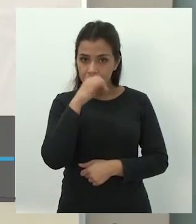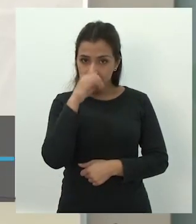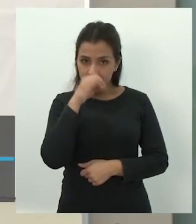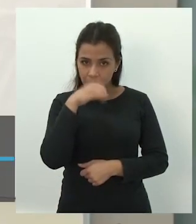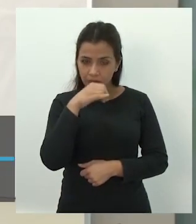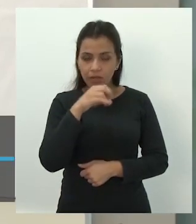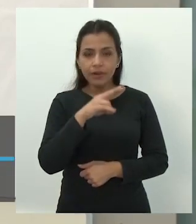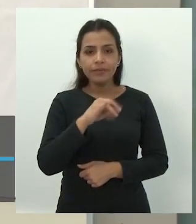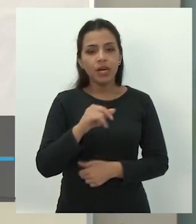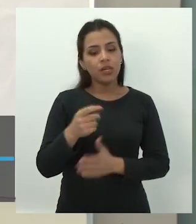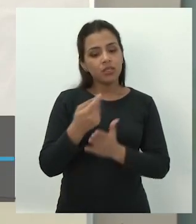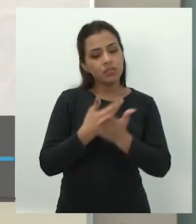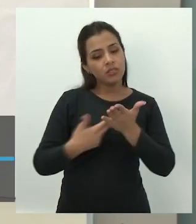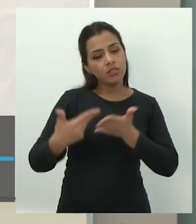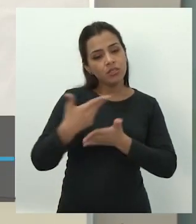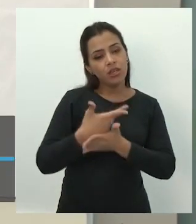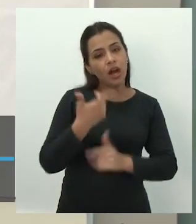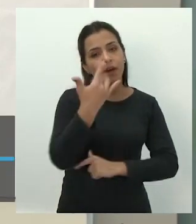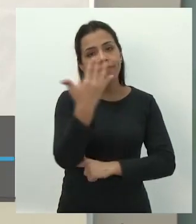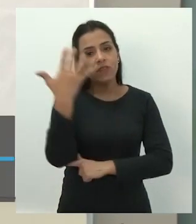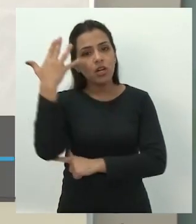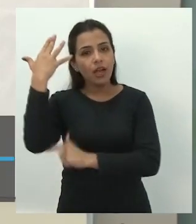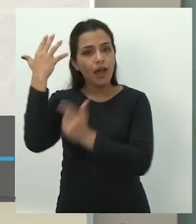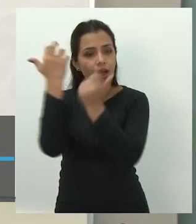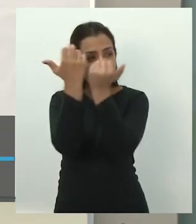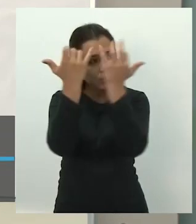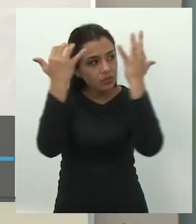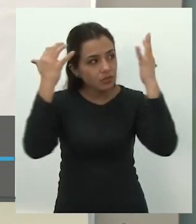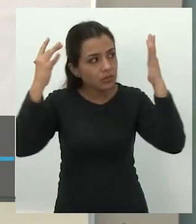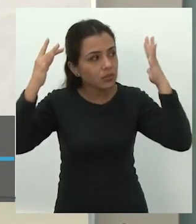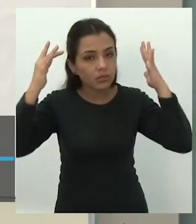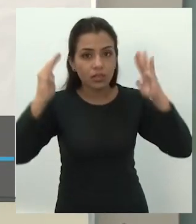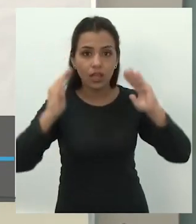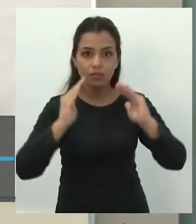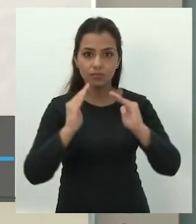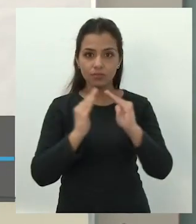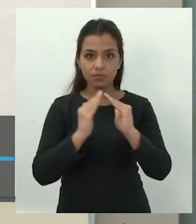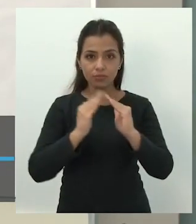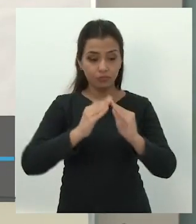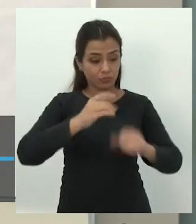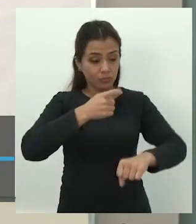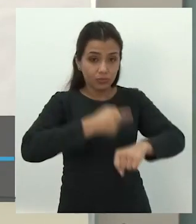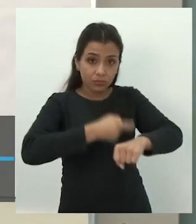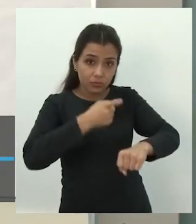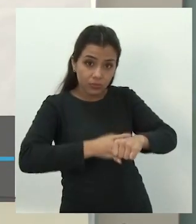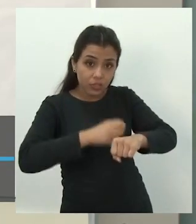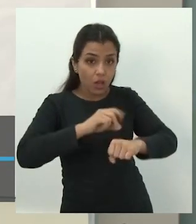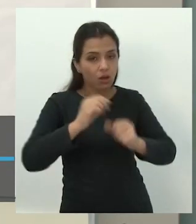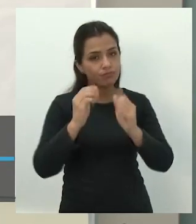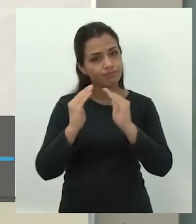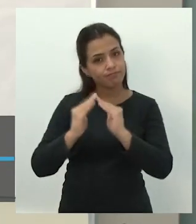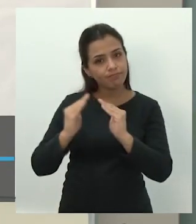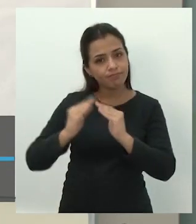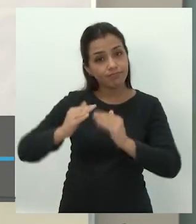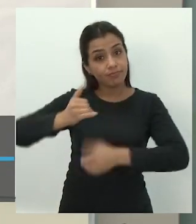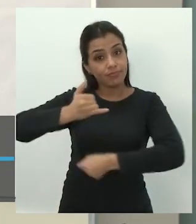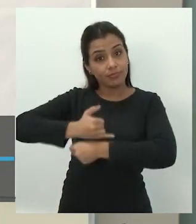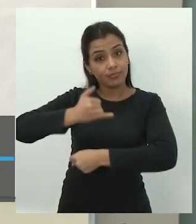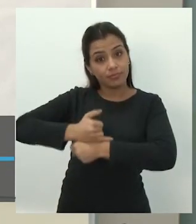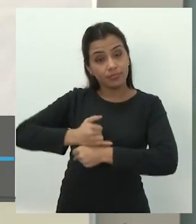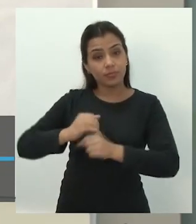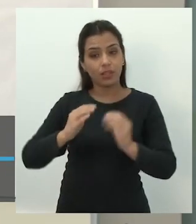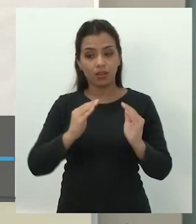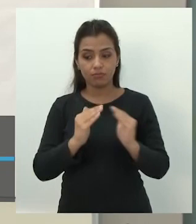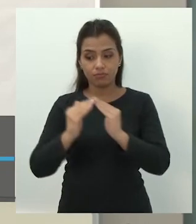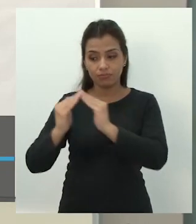porquinhos dentro lá da floresta, né, dentro da casinha, um com a casinha de palha, o outro com a casinha de tijolinho, né, que é a única que o